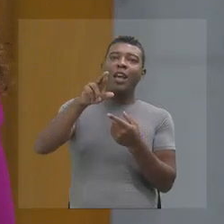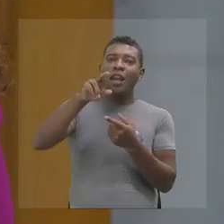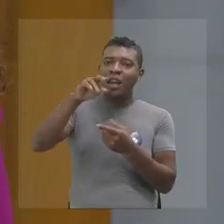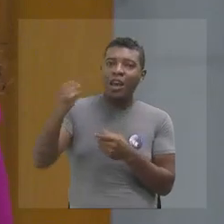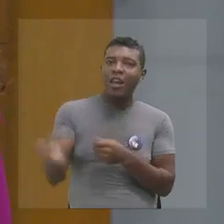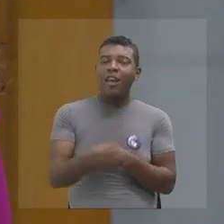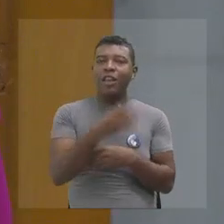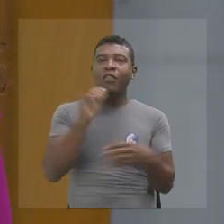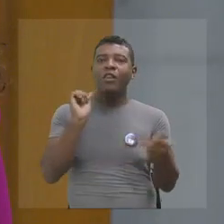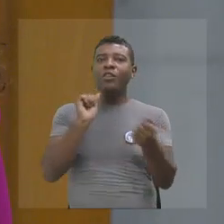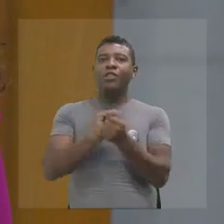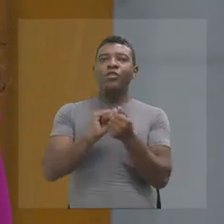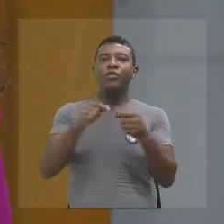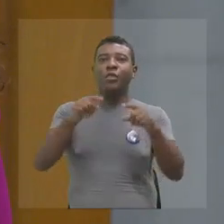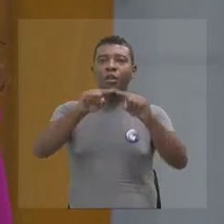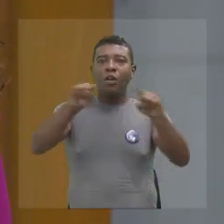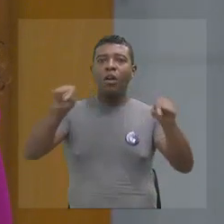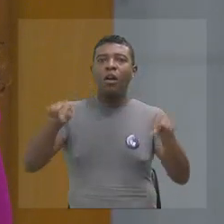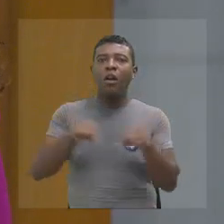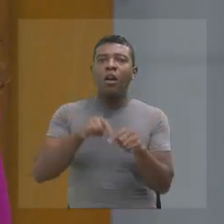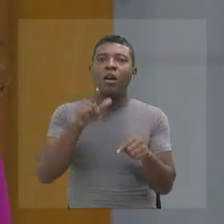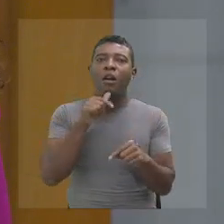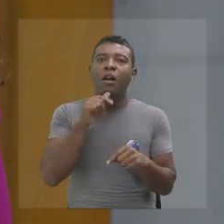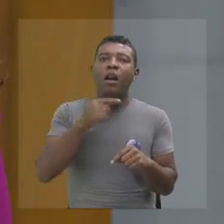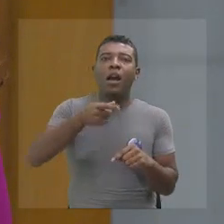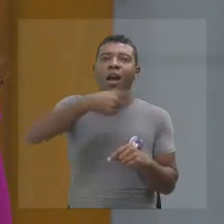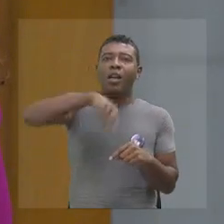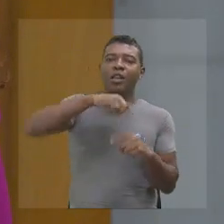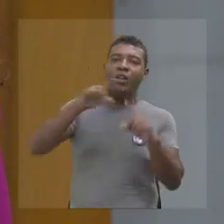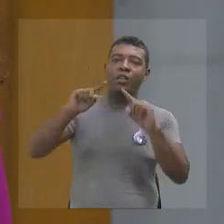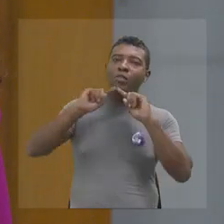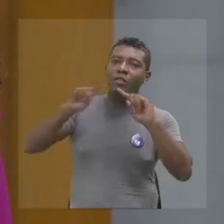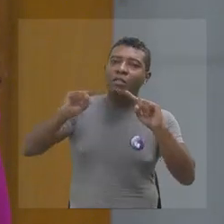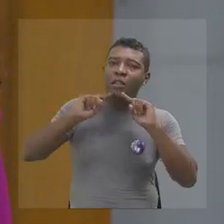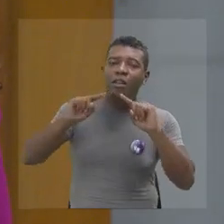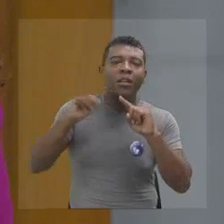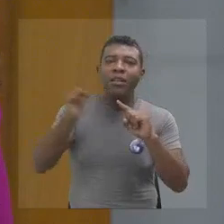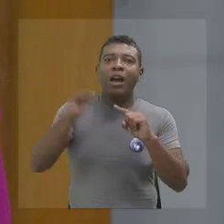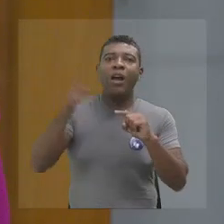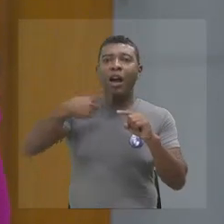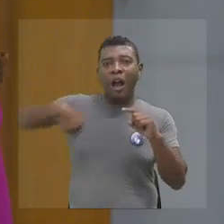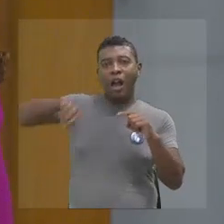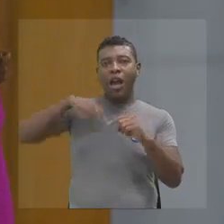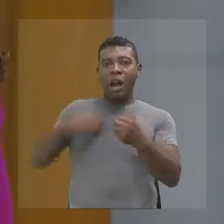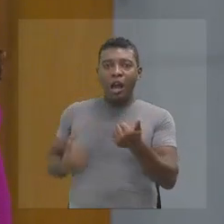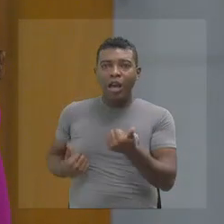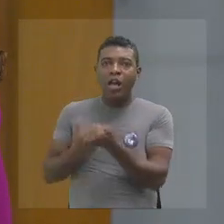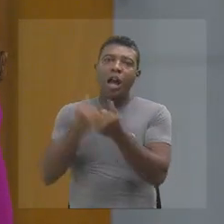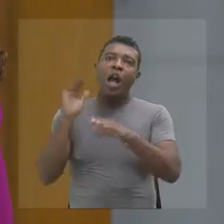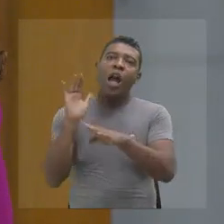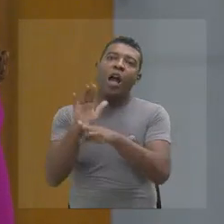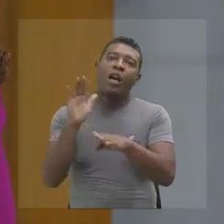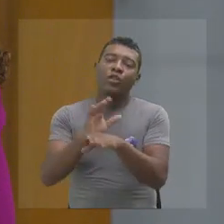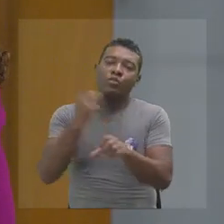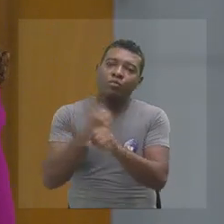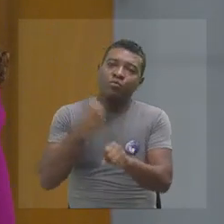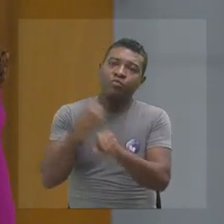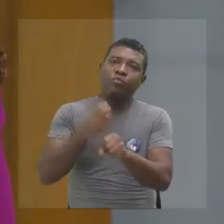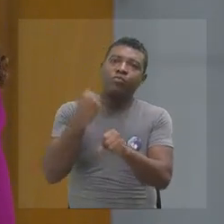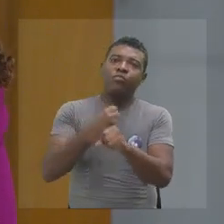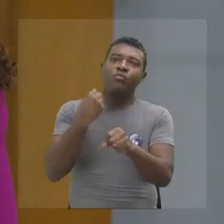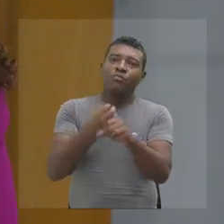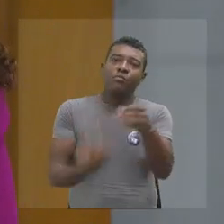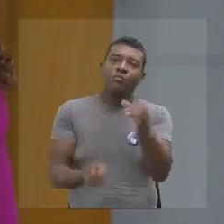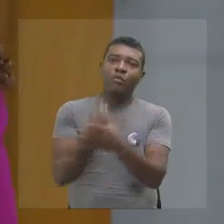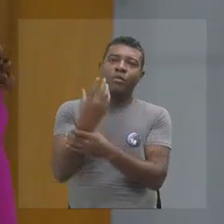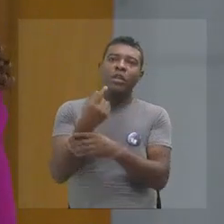então tô dizendo que aqui a gente não só critica a gente também ajuda a construir colaborar porque esse é o nosso papel enquanto a prática da melhor